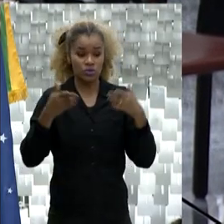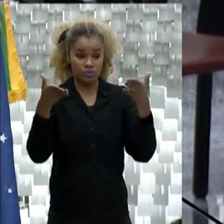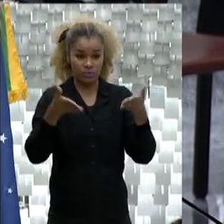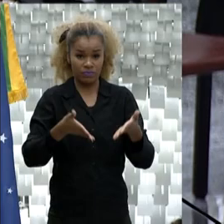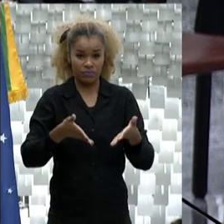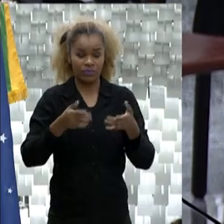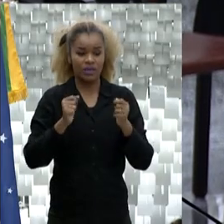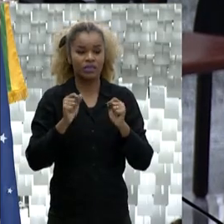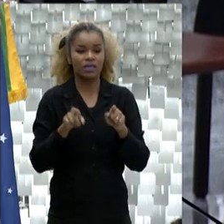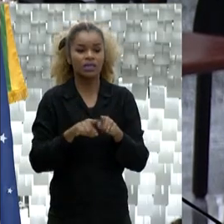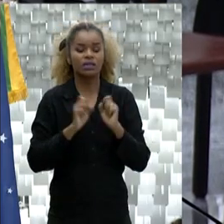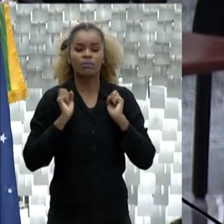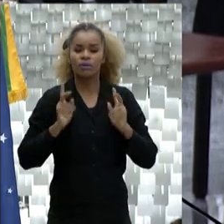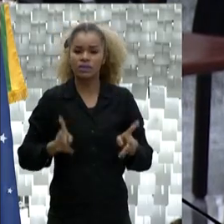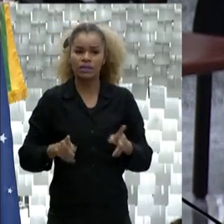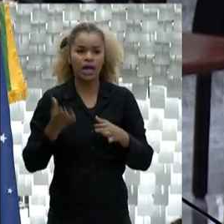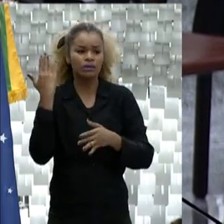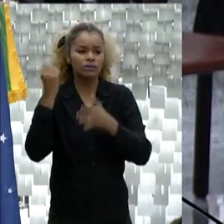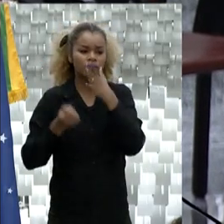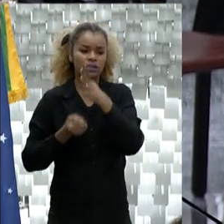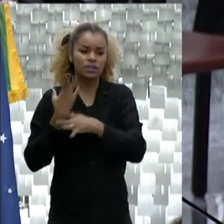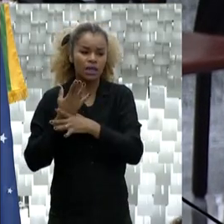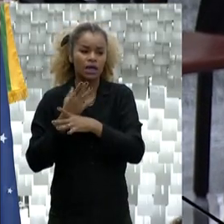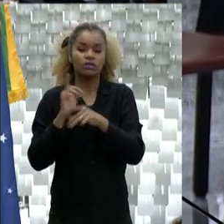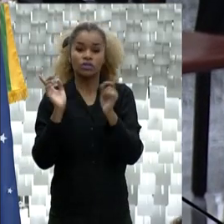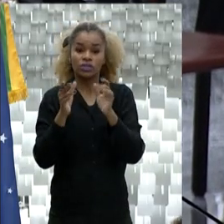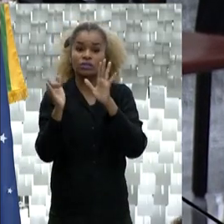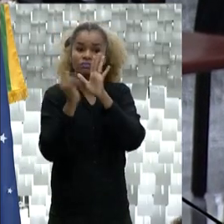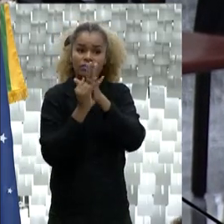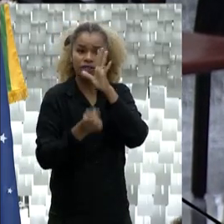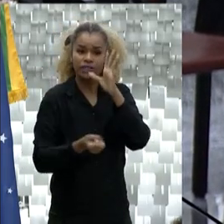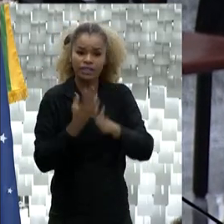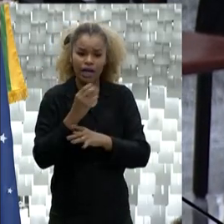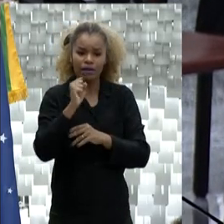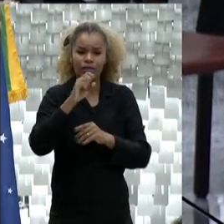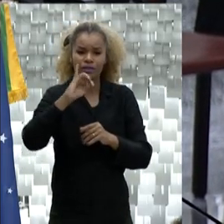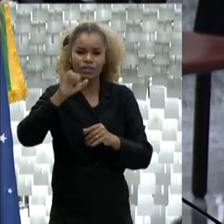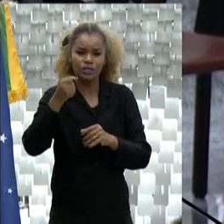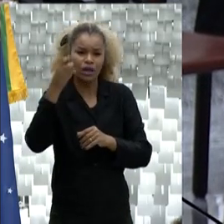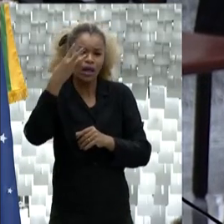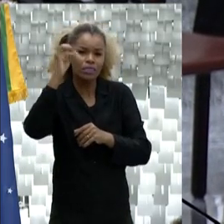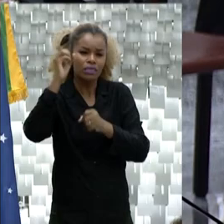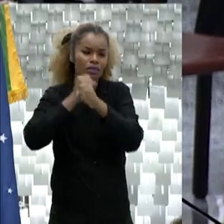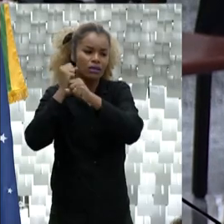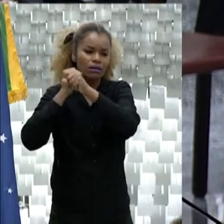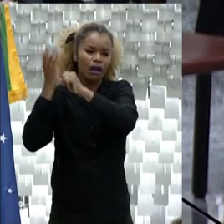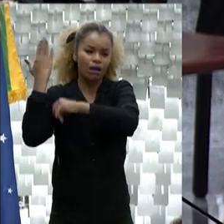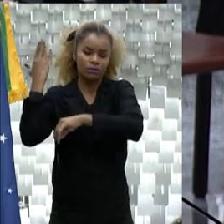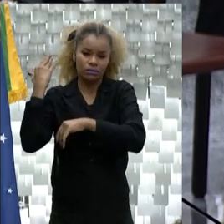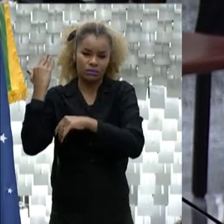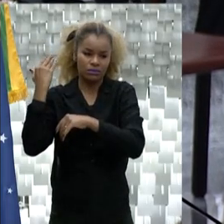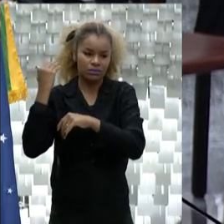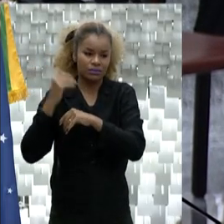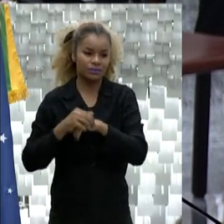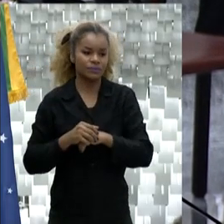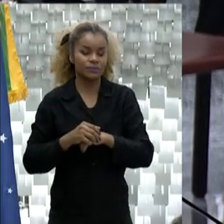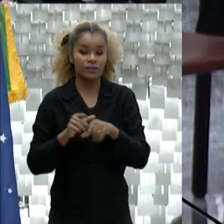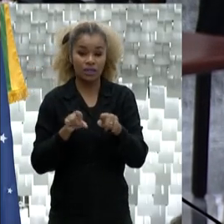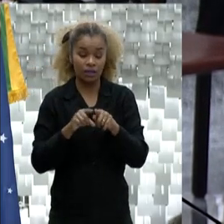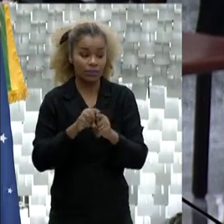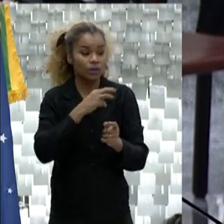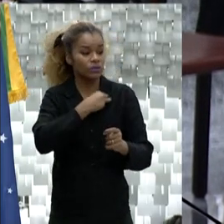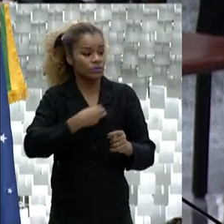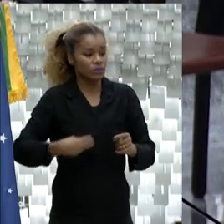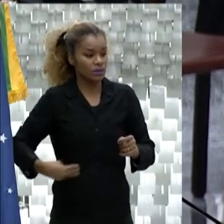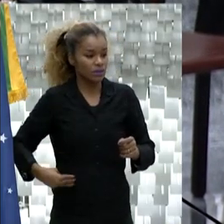aposentados, fundadores, ou que instalaram o Superior Tribunal de Justiça há 30 anos atrás. Os ministros que